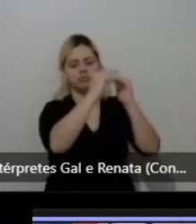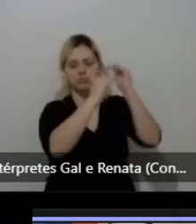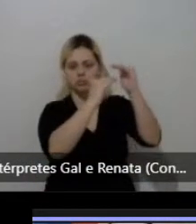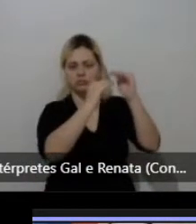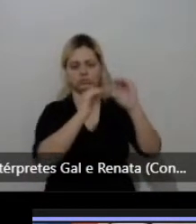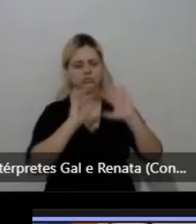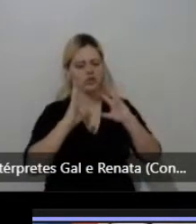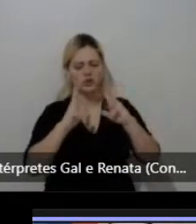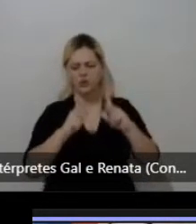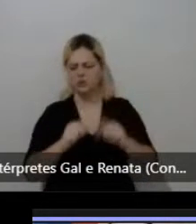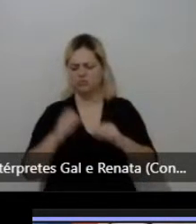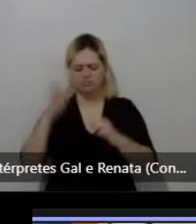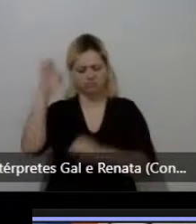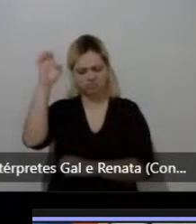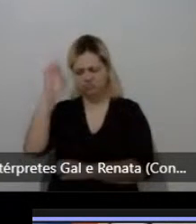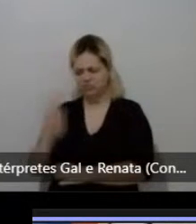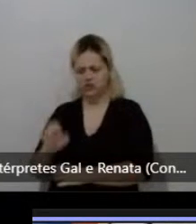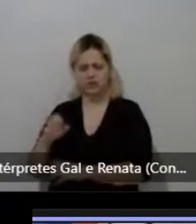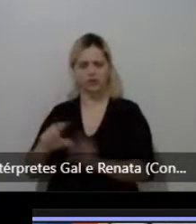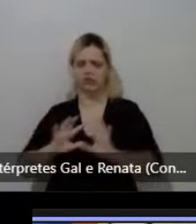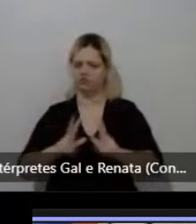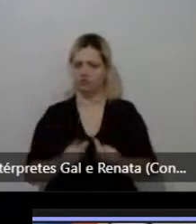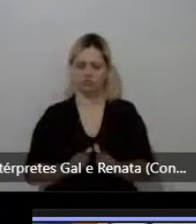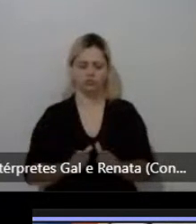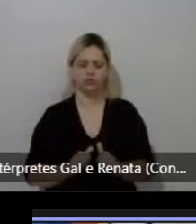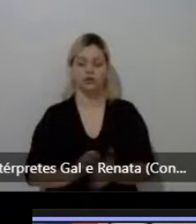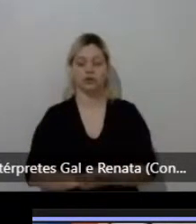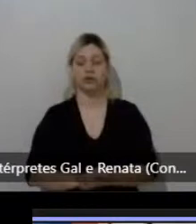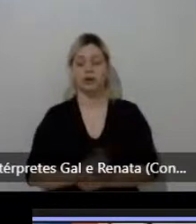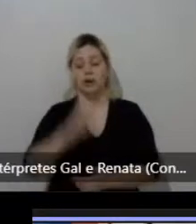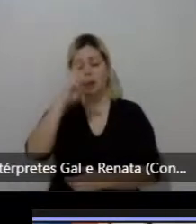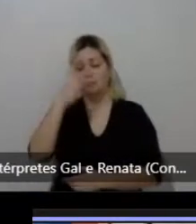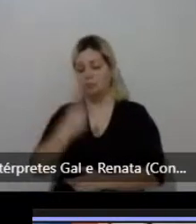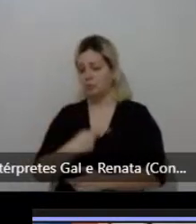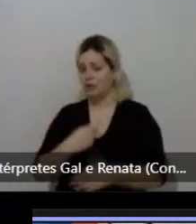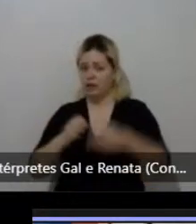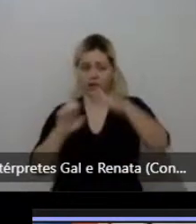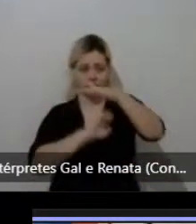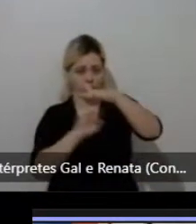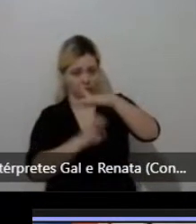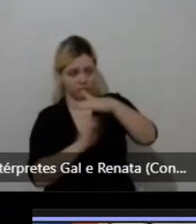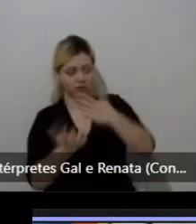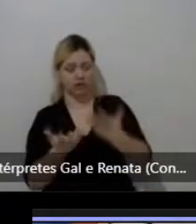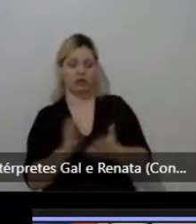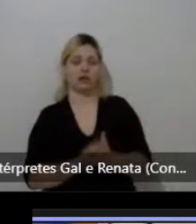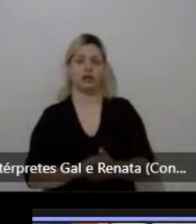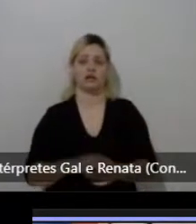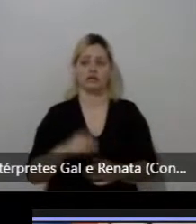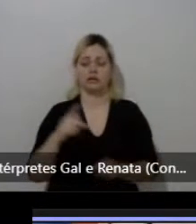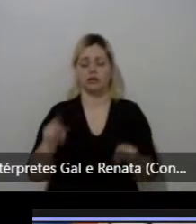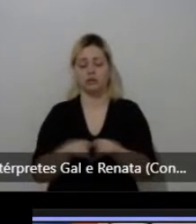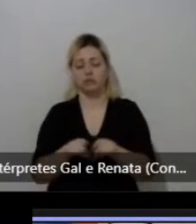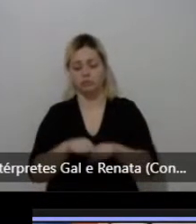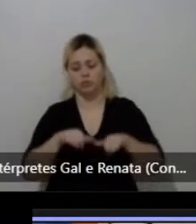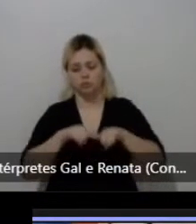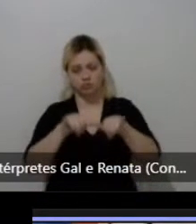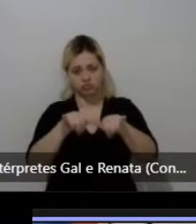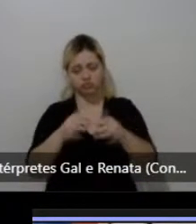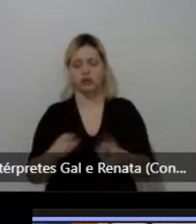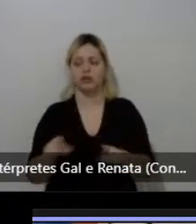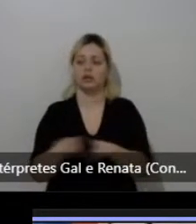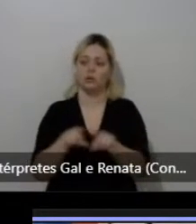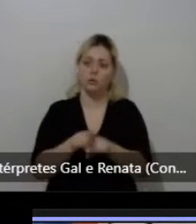étnicas, estou falando de coisas regionais, né? Estou falando da propriedade privada da terra, estou falando de reforma agrária, estou falando de